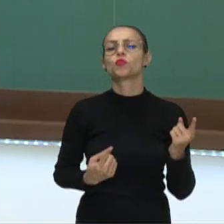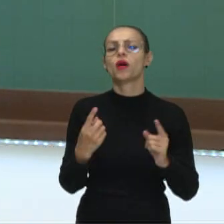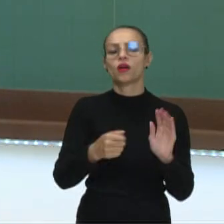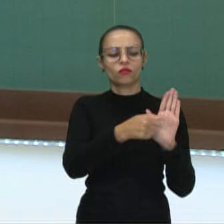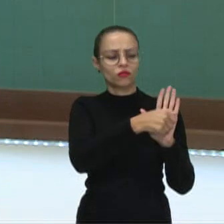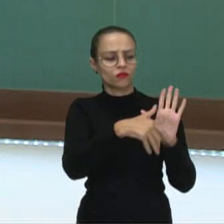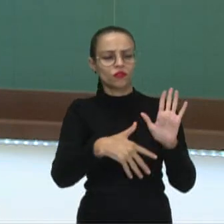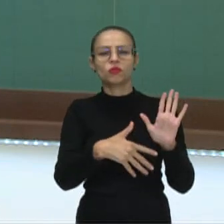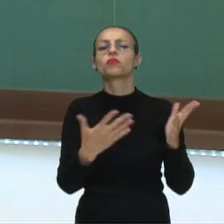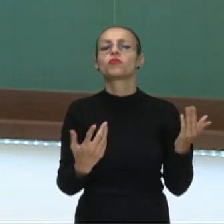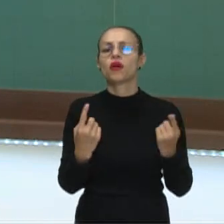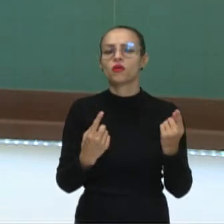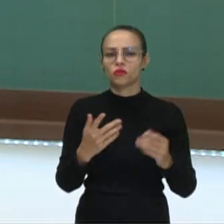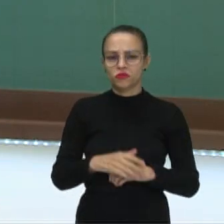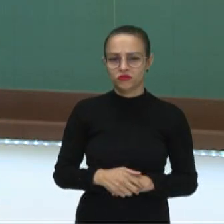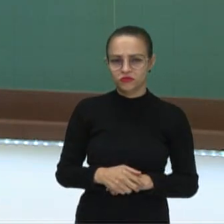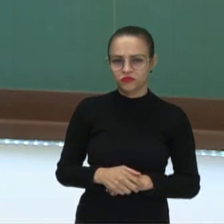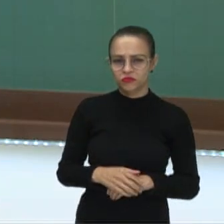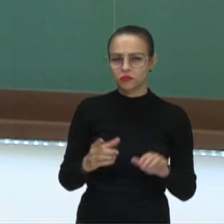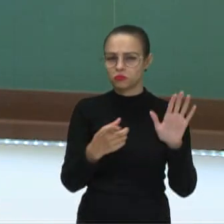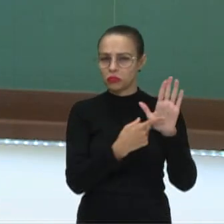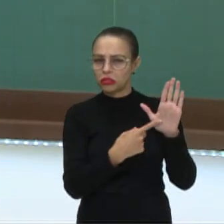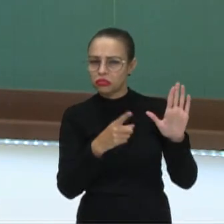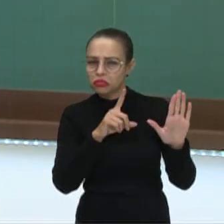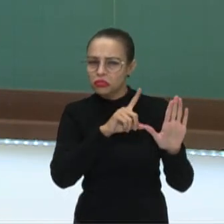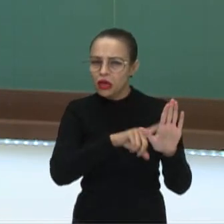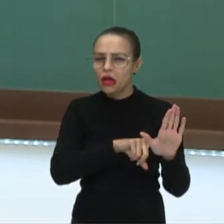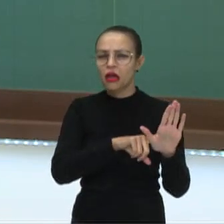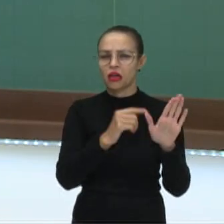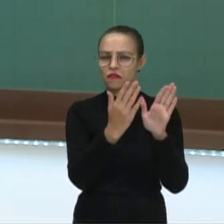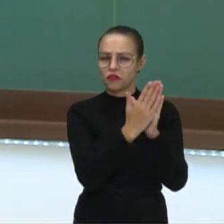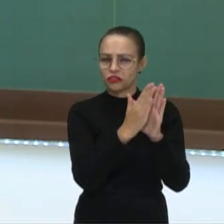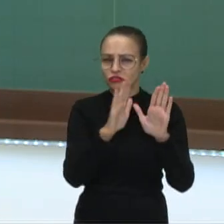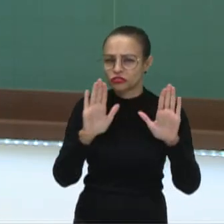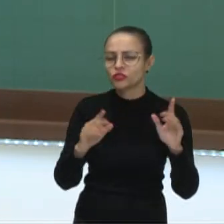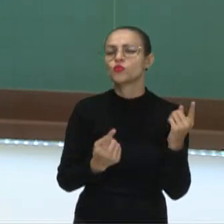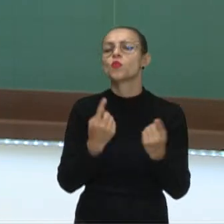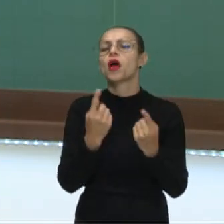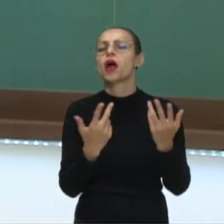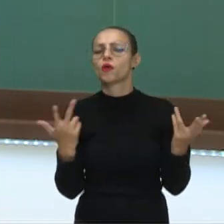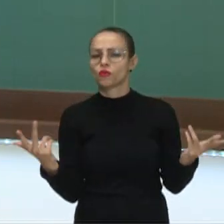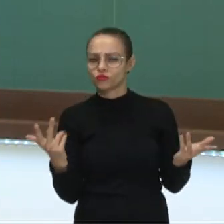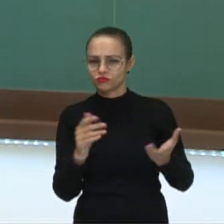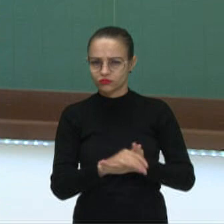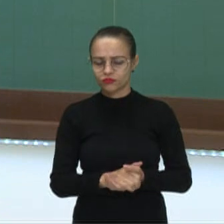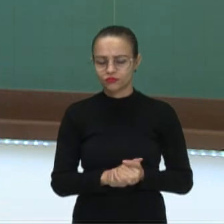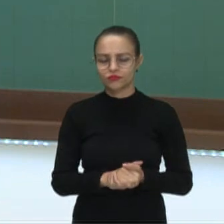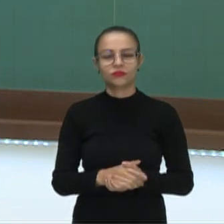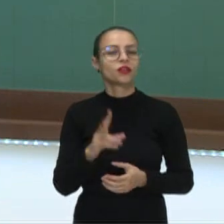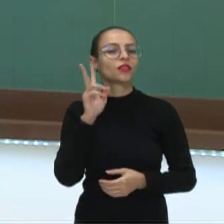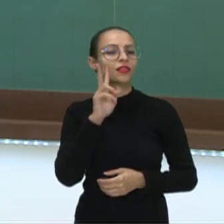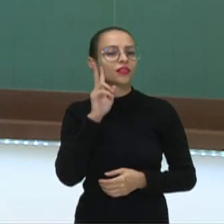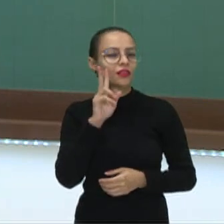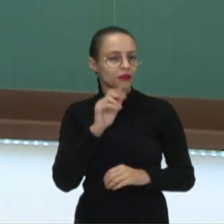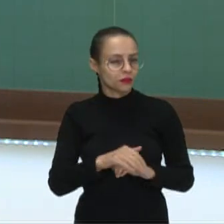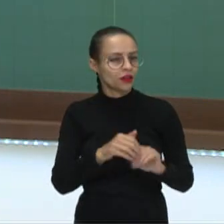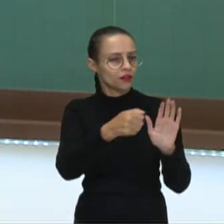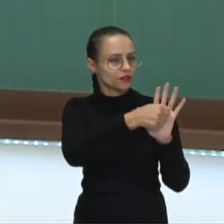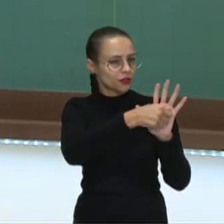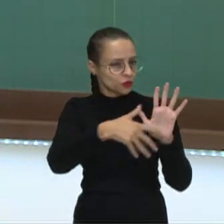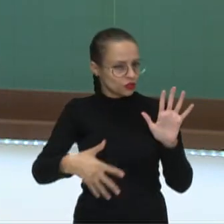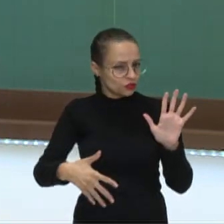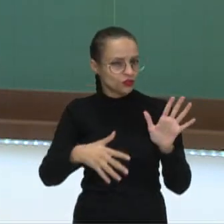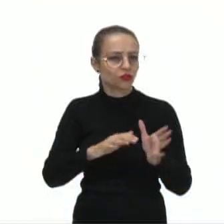de linguagem será? Metáfora, antítese, metonímia, quais dessas será, né? Vamos lembrar as figuras de linguagem